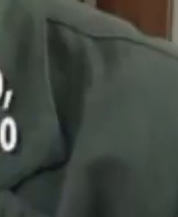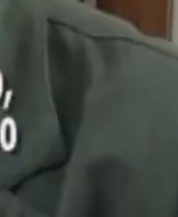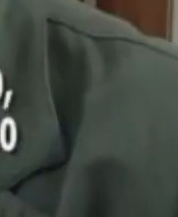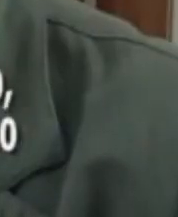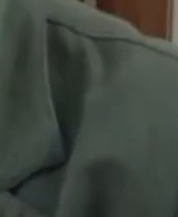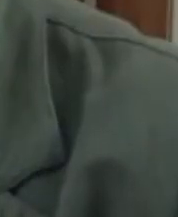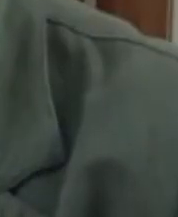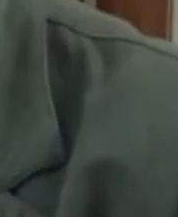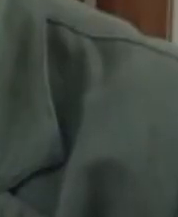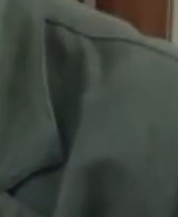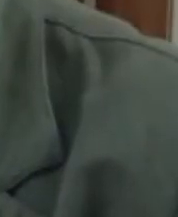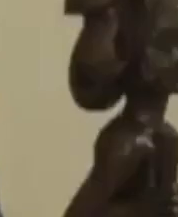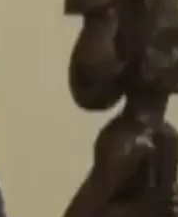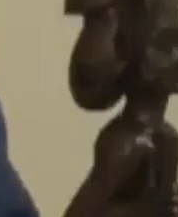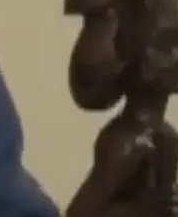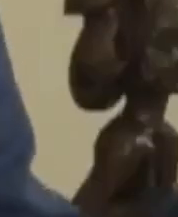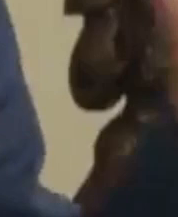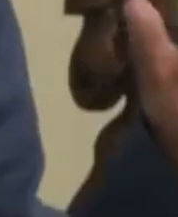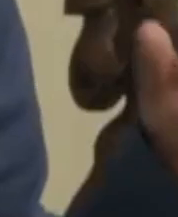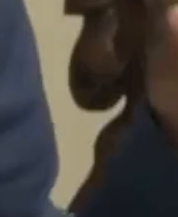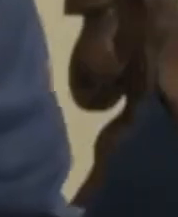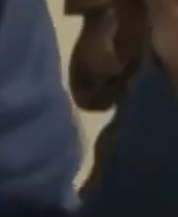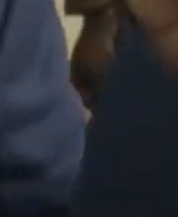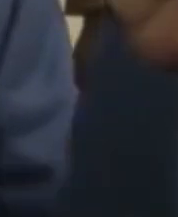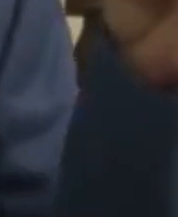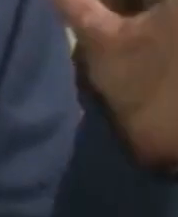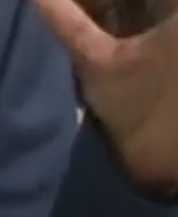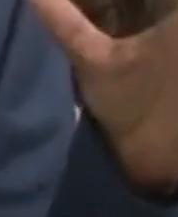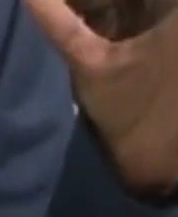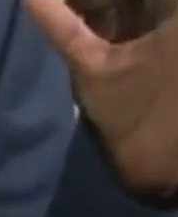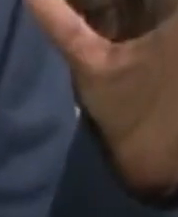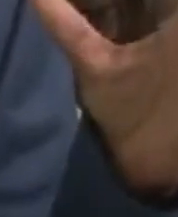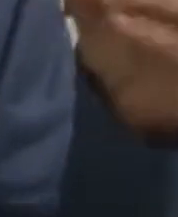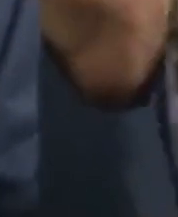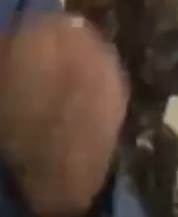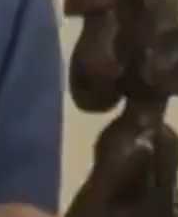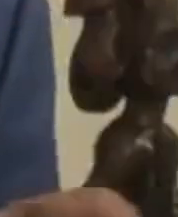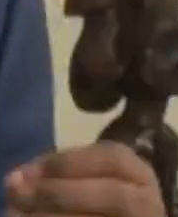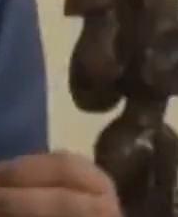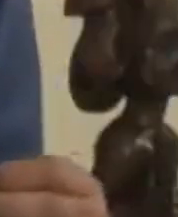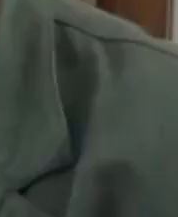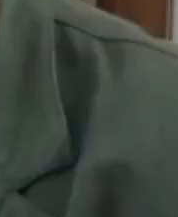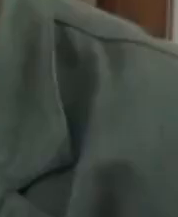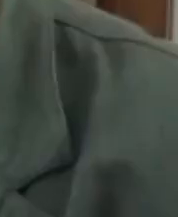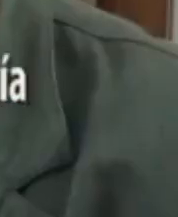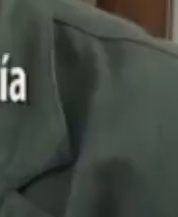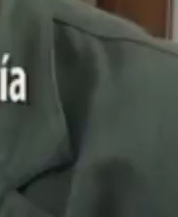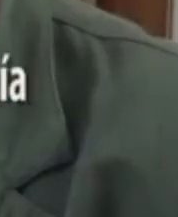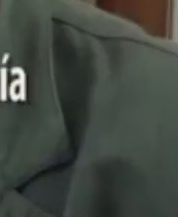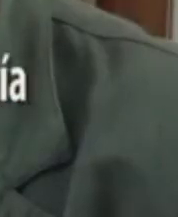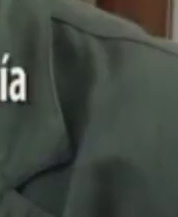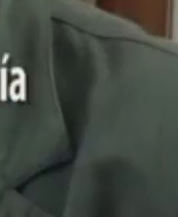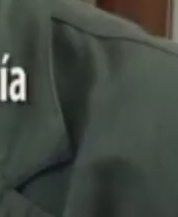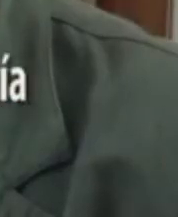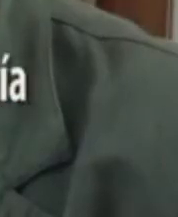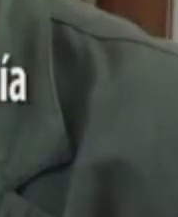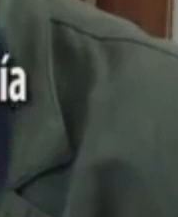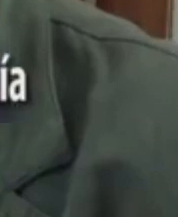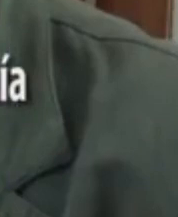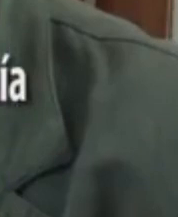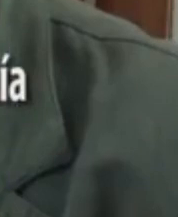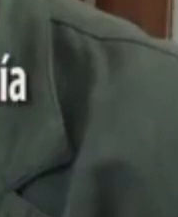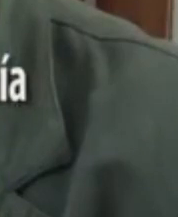nessa altura. Então, se começamos a forjar as nossas Forças Armadas sobre um